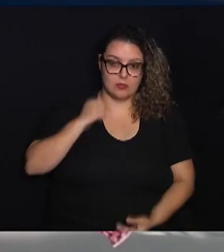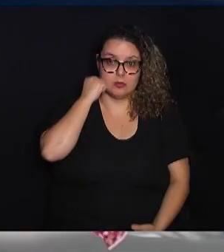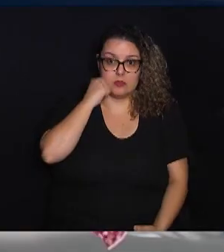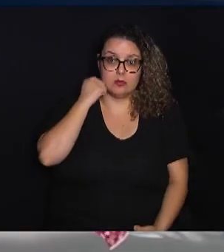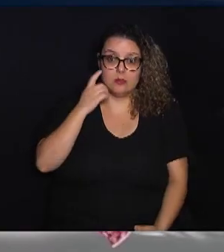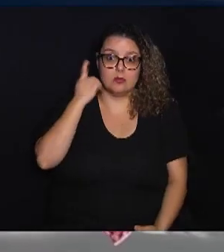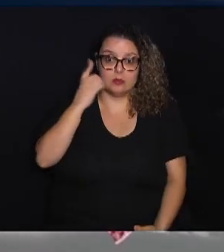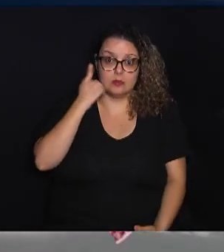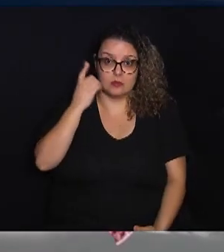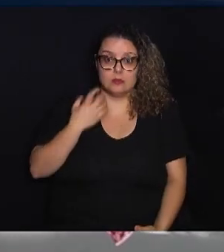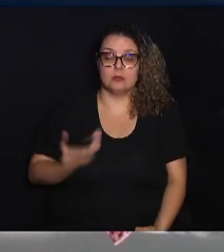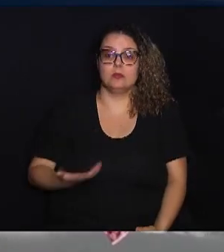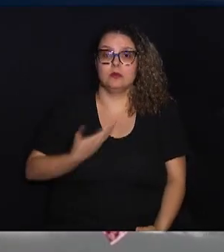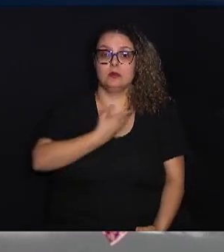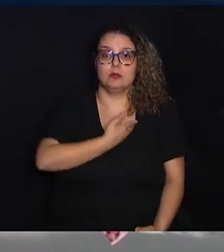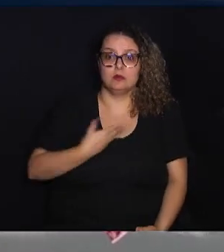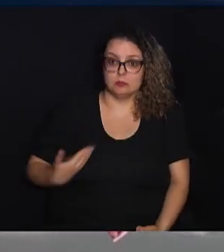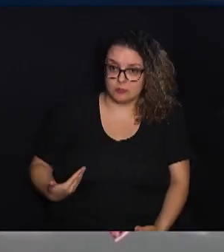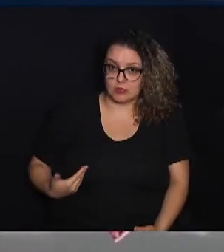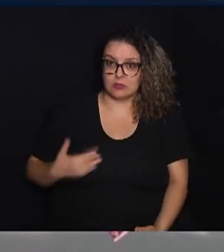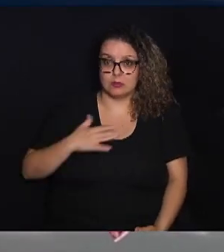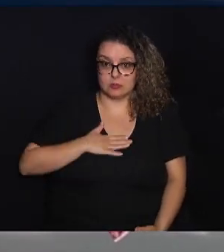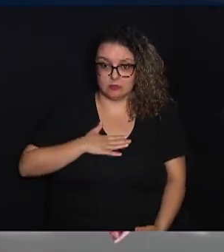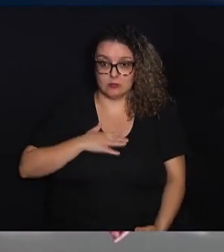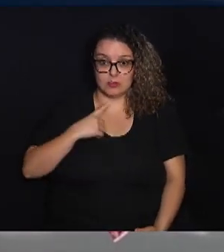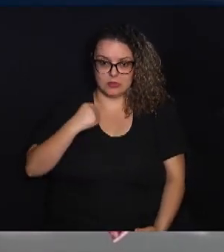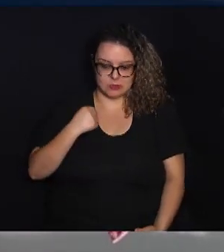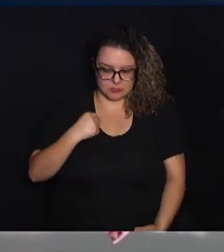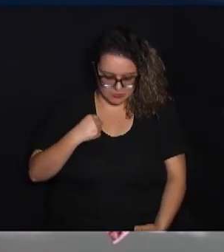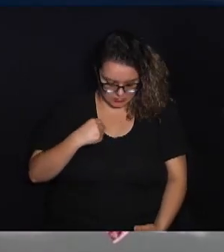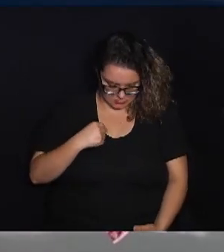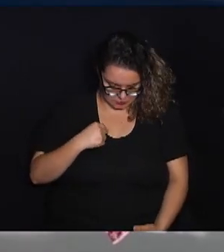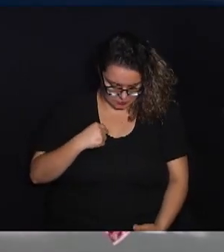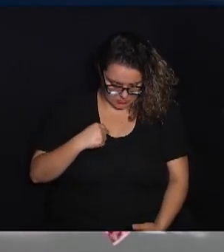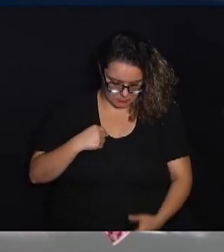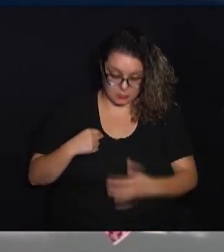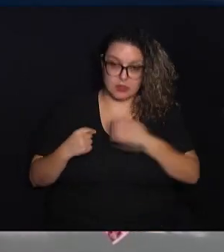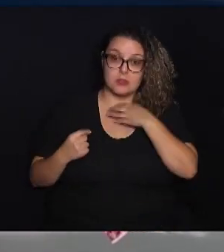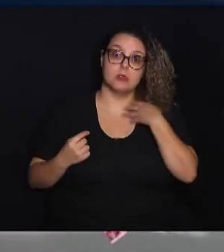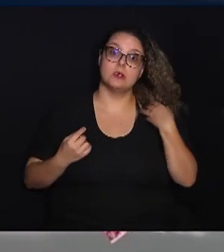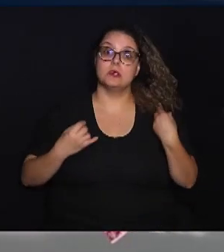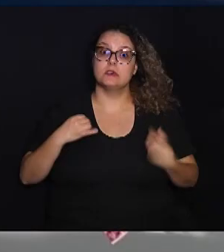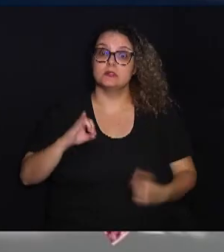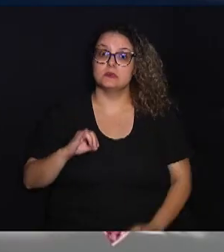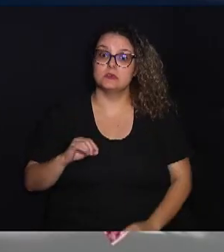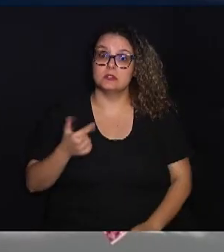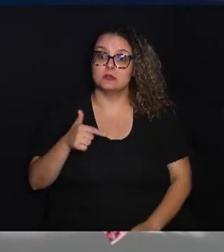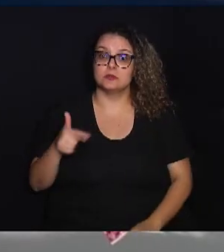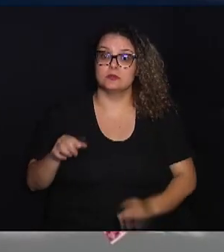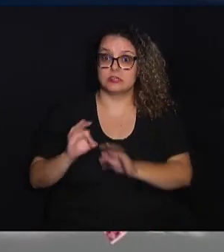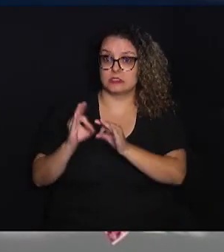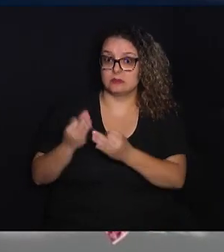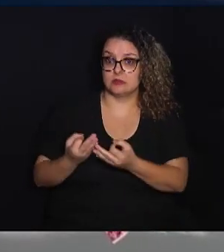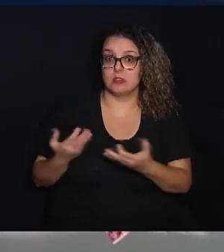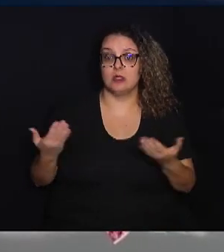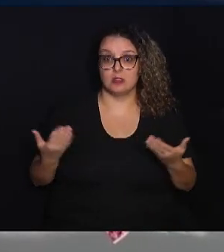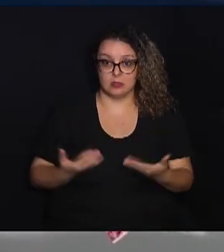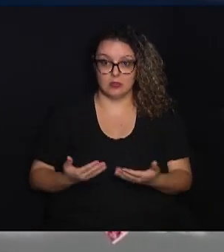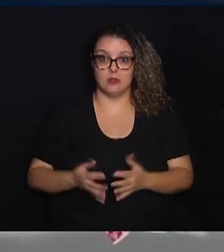na época, por a minha opção, sim, se fosse da família. Agora eu já estou